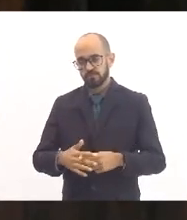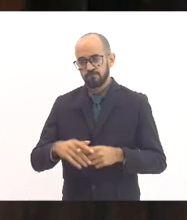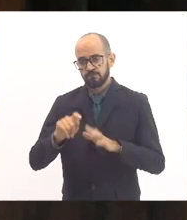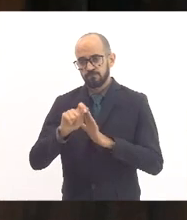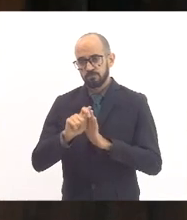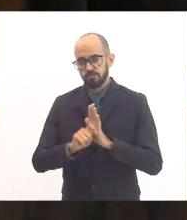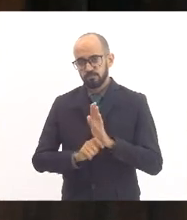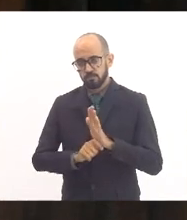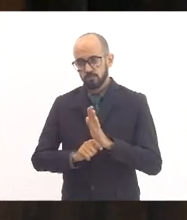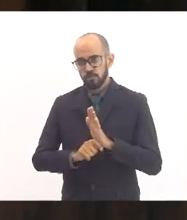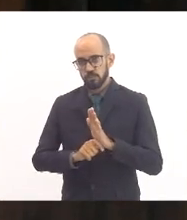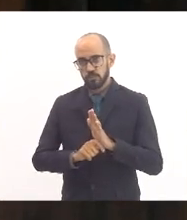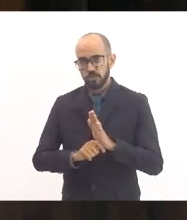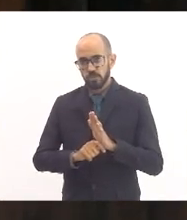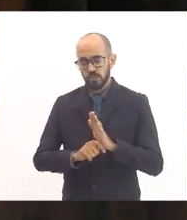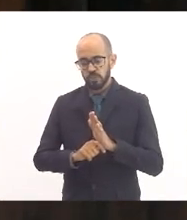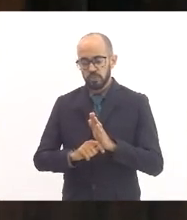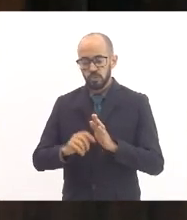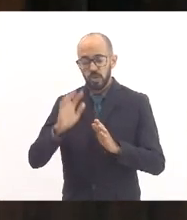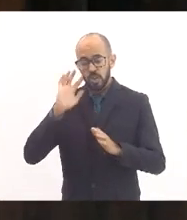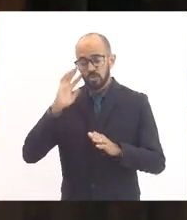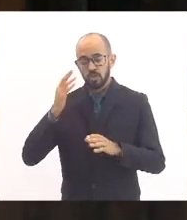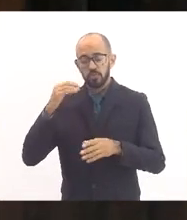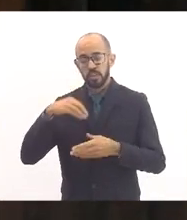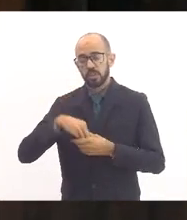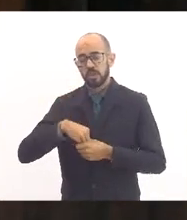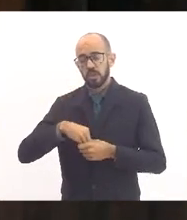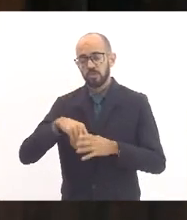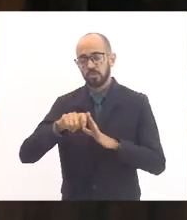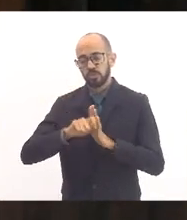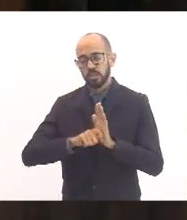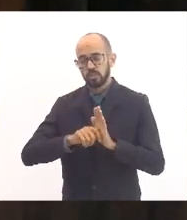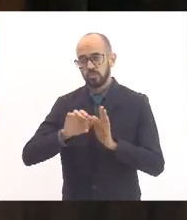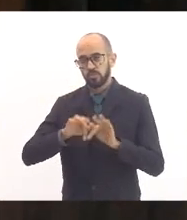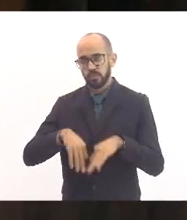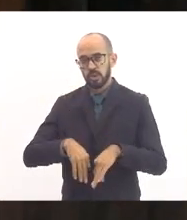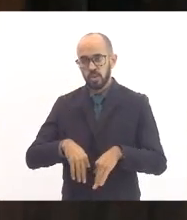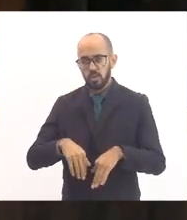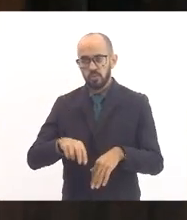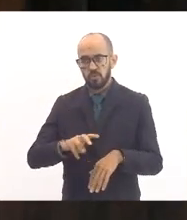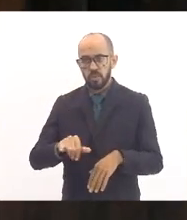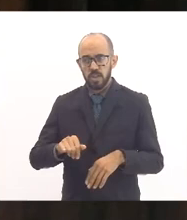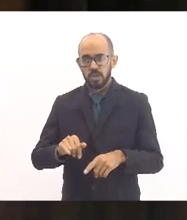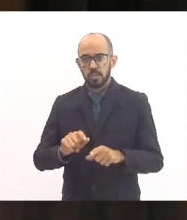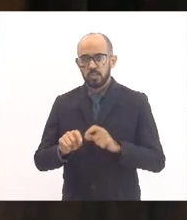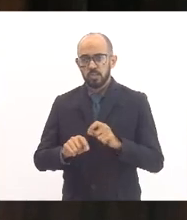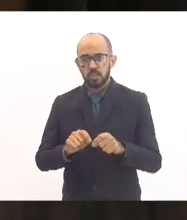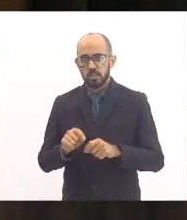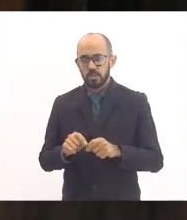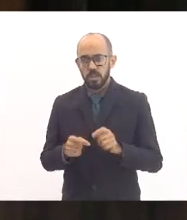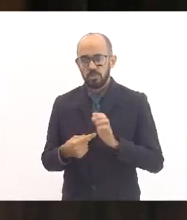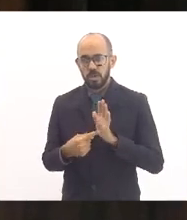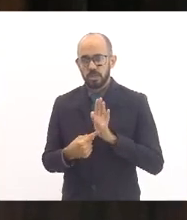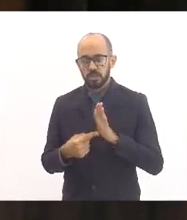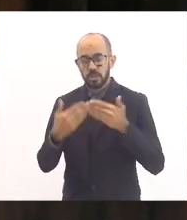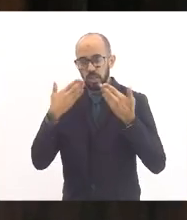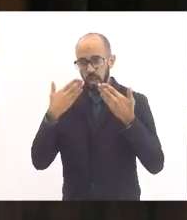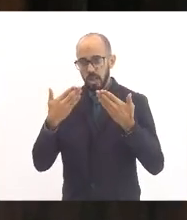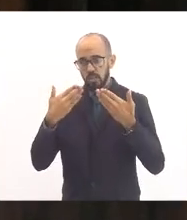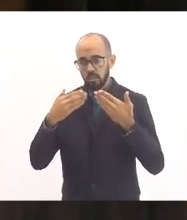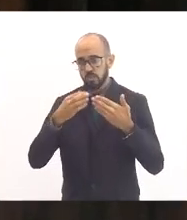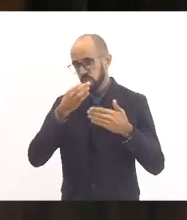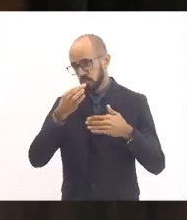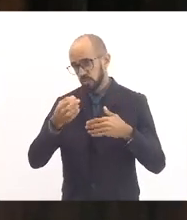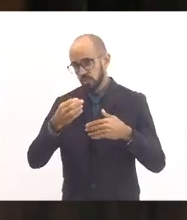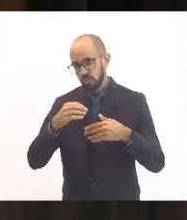de liberarem internamente através de um texto final que será apresentado como sugestão